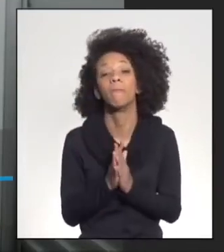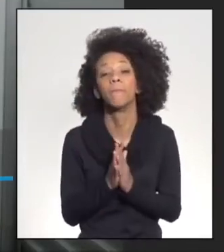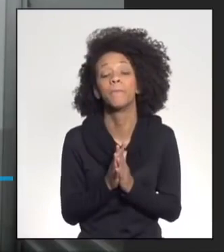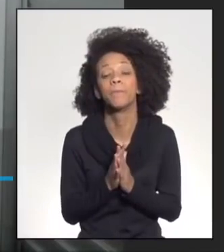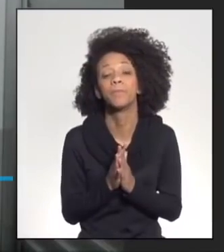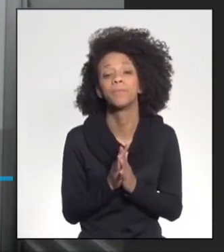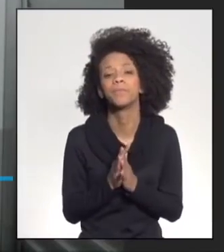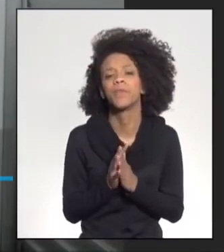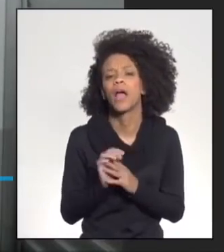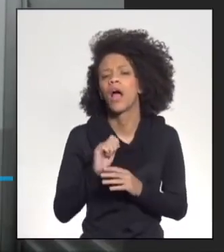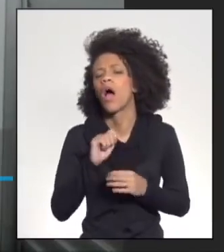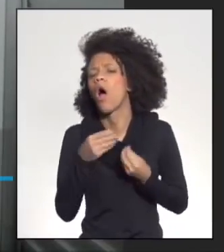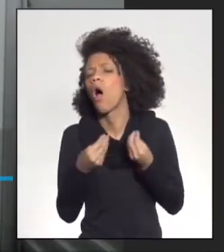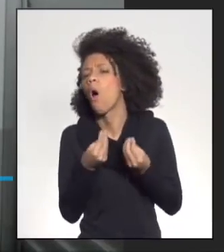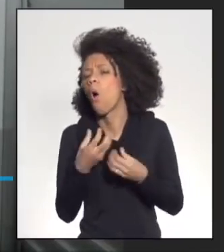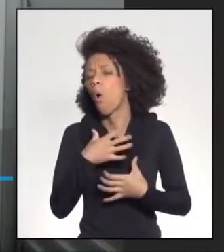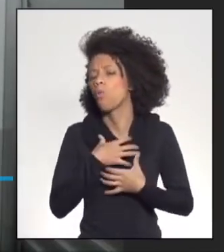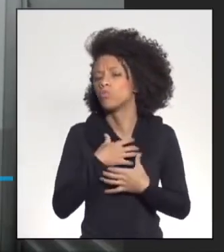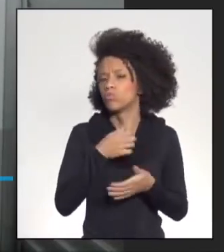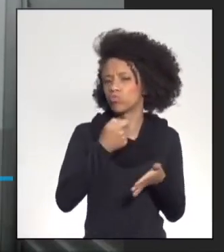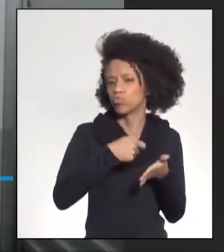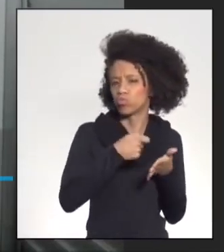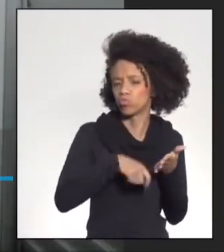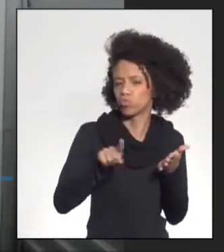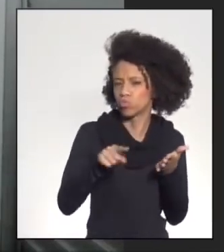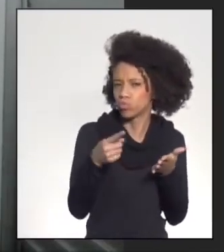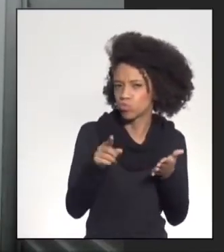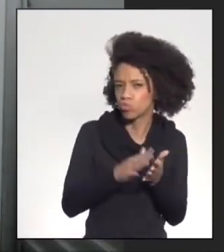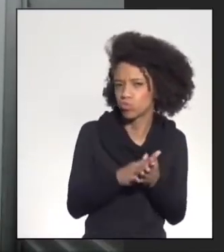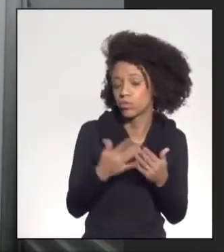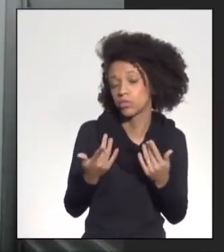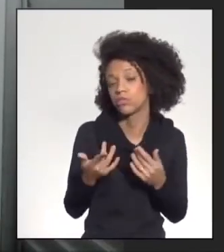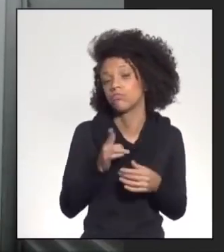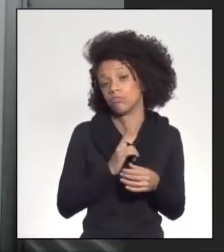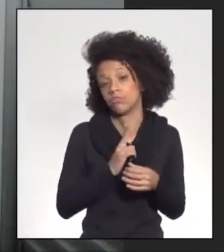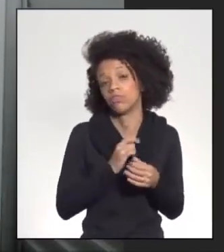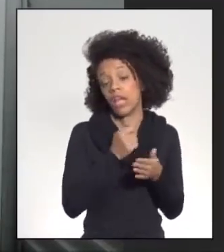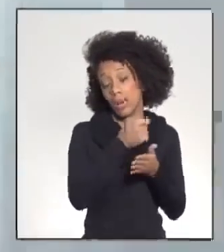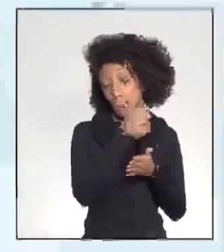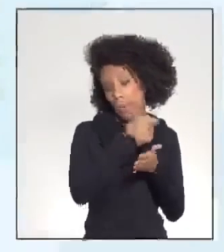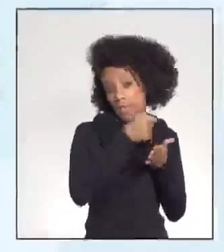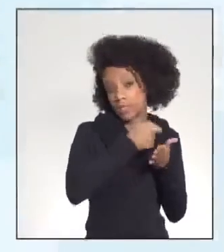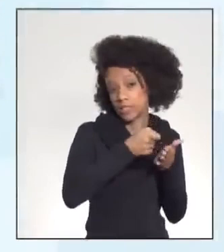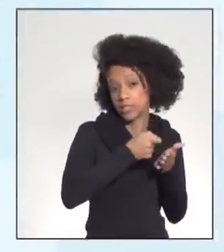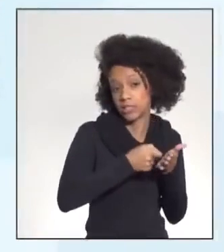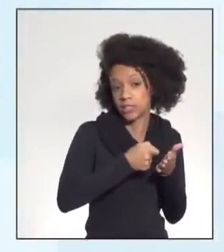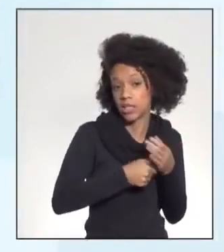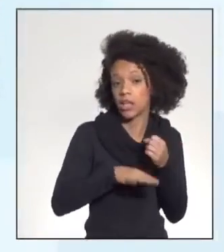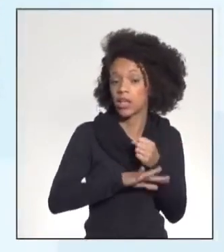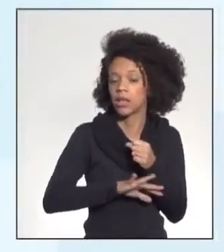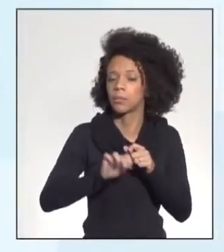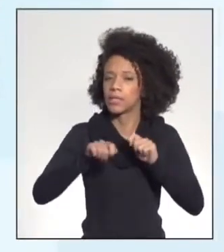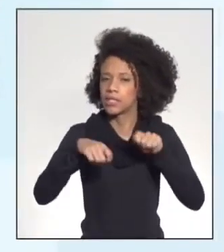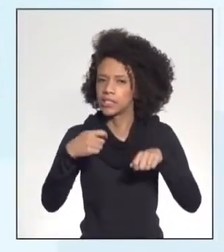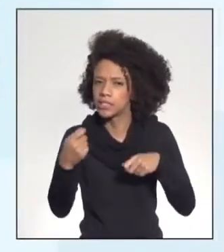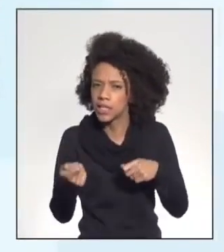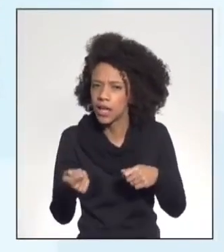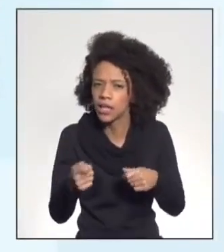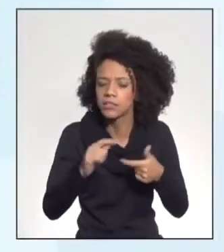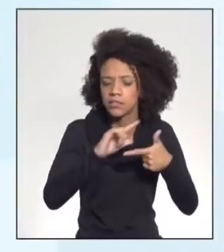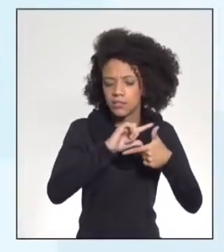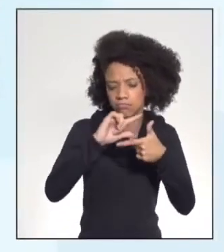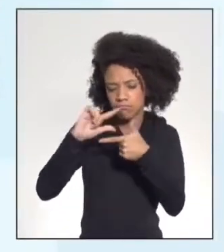Formas de registro musical. Então, ele acontece por meio de um sistema de escrita baseado em sinais, símbolos e